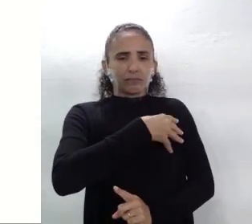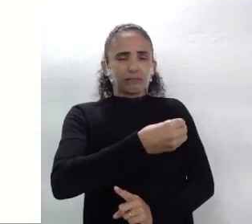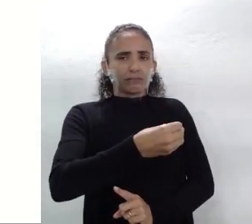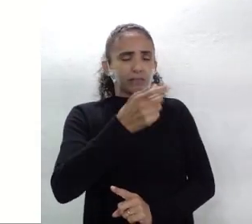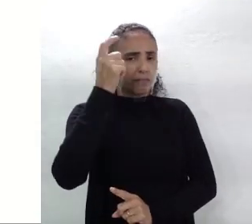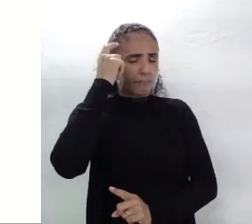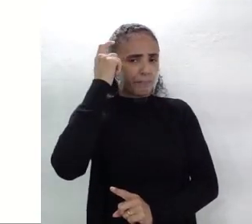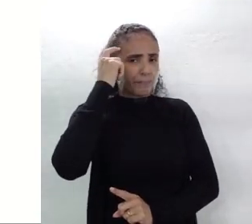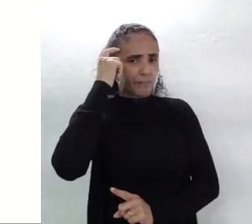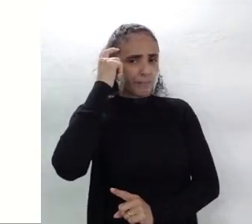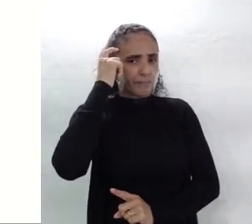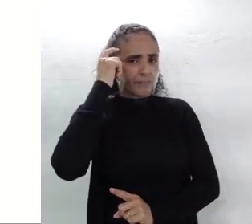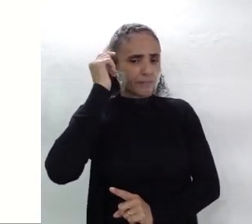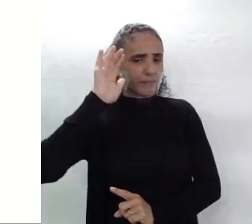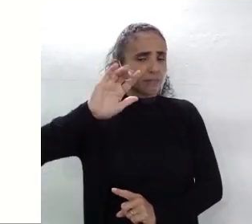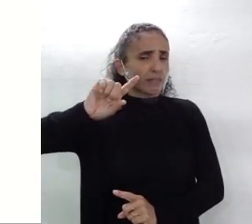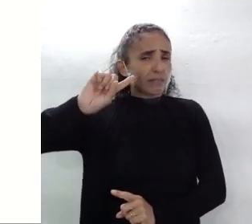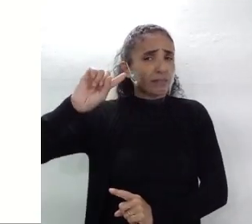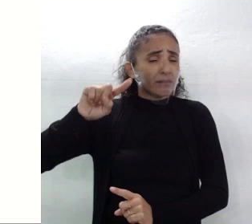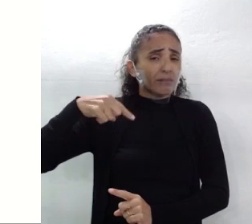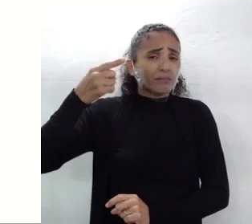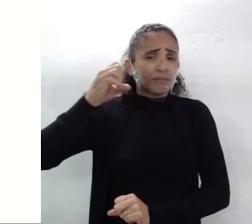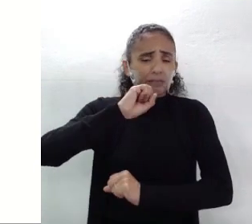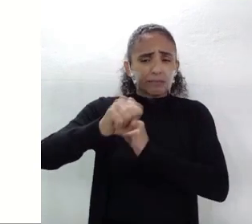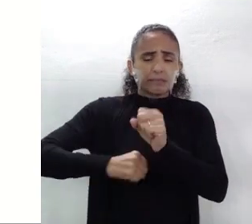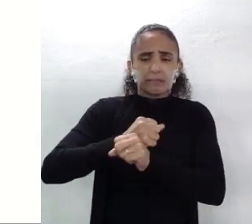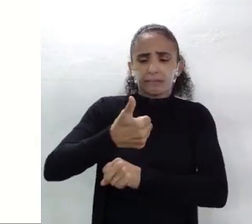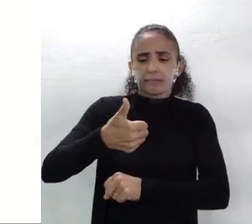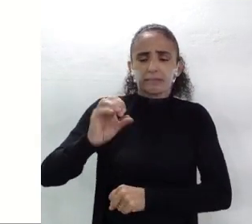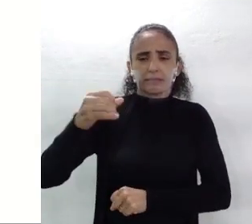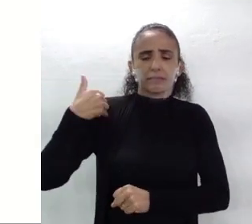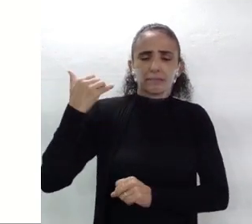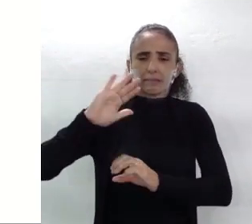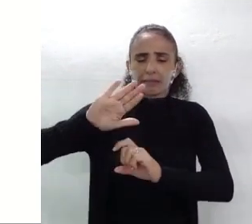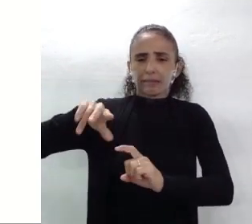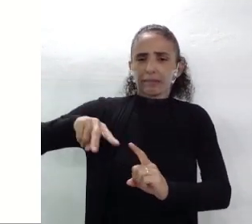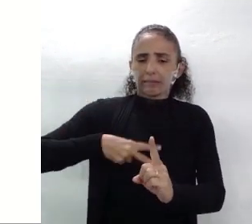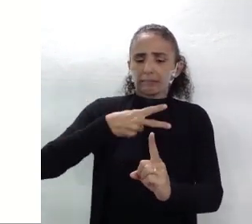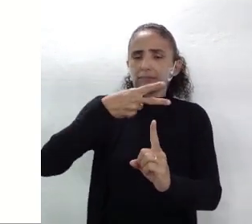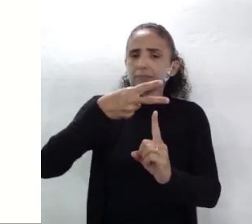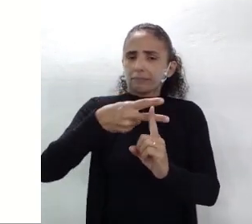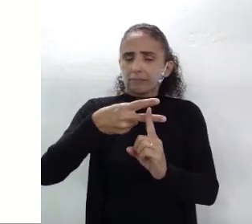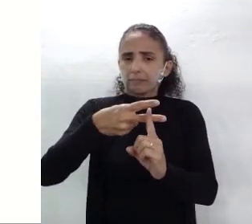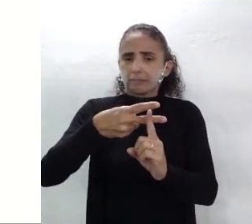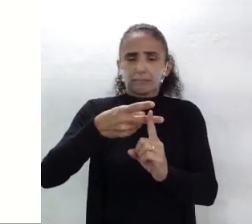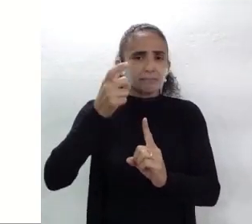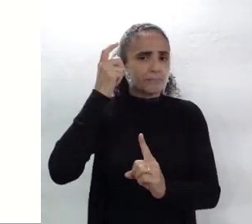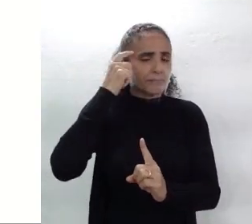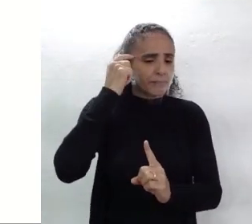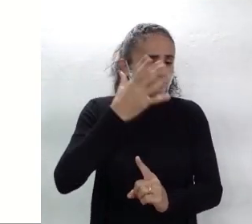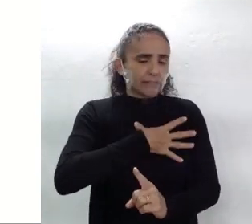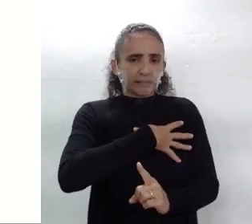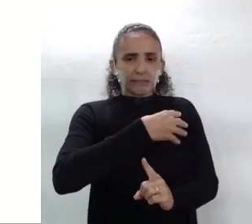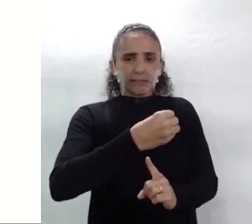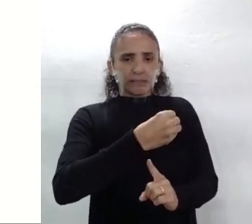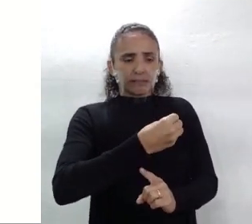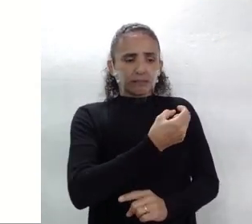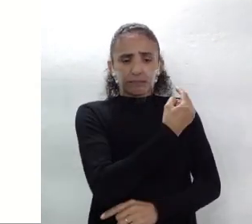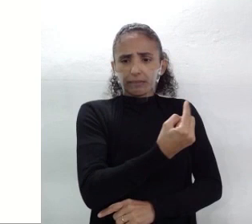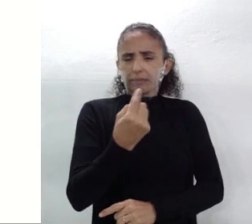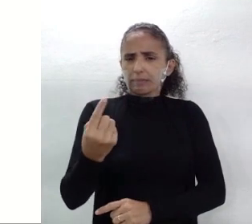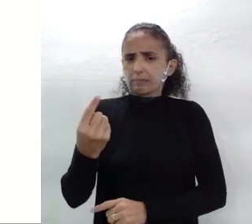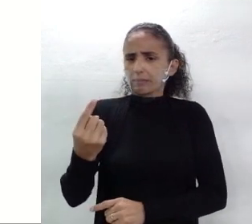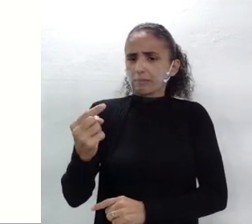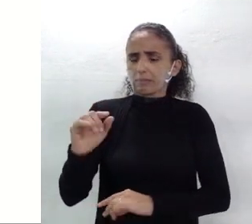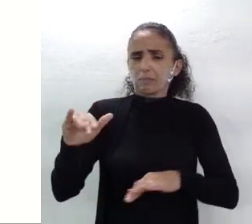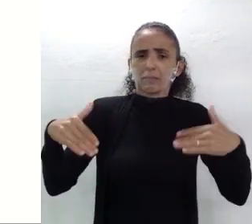a 4, nesse caso, daqui a 10 anos, a idade do pai será o dobro da idade do filho. Qual será a idade de cada um deles? Aí